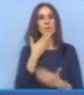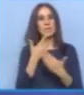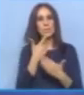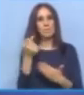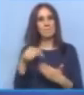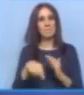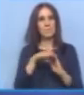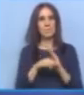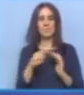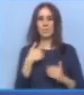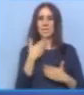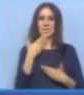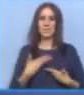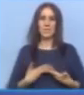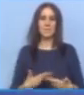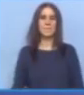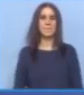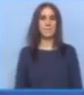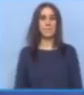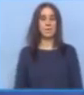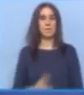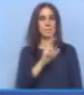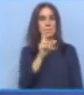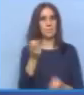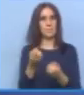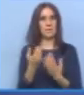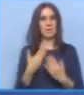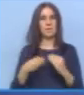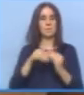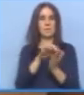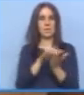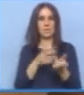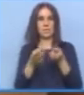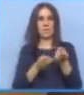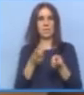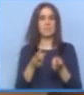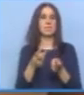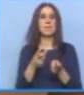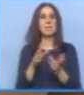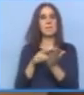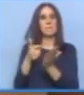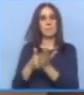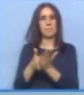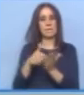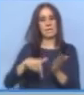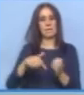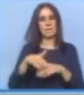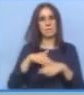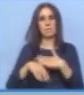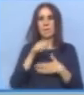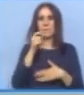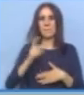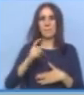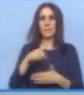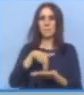no programa Eclésia. Eu é que agradeço o convite. A partilhar a sua missão e a análise aos textos da Bíblia, que fazemos aqui de forma regular também